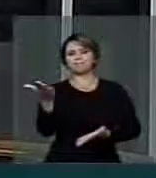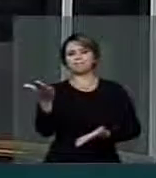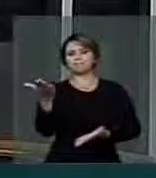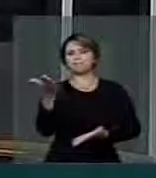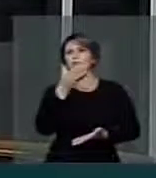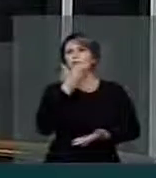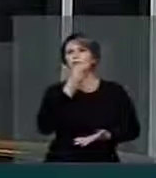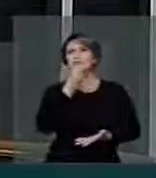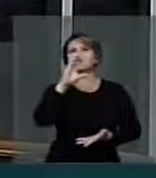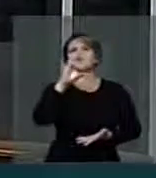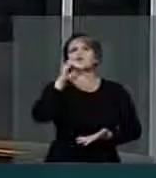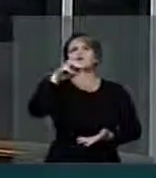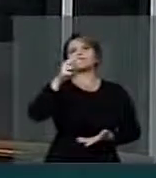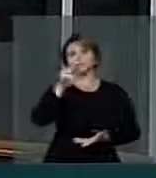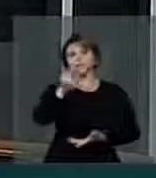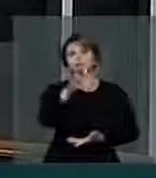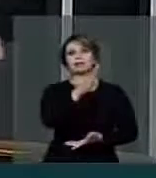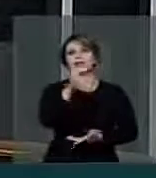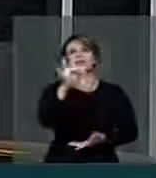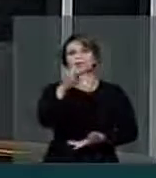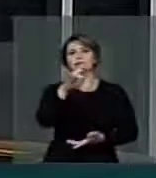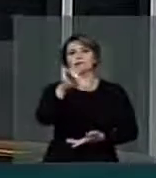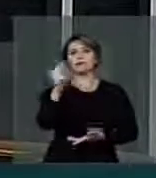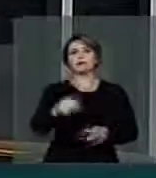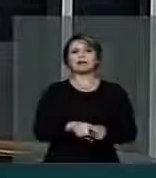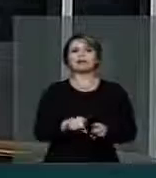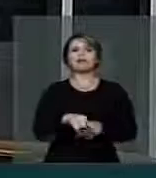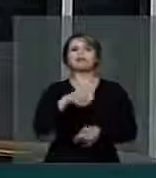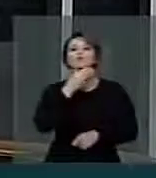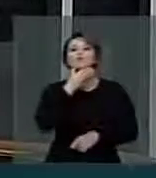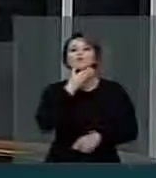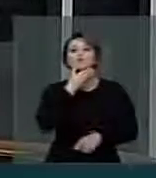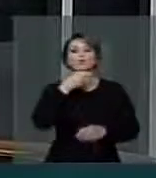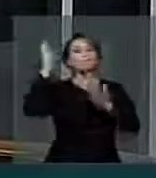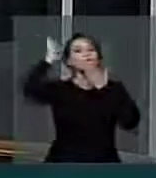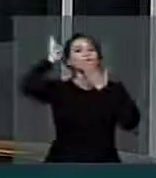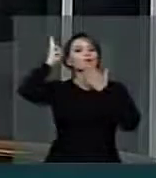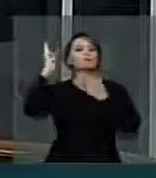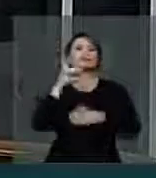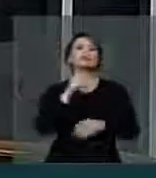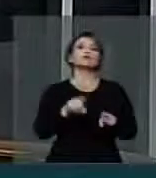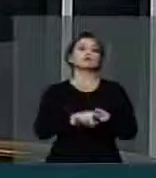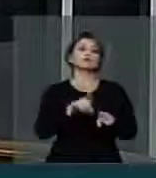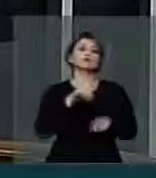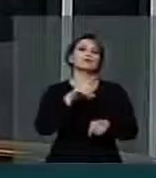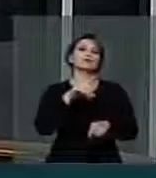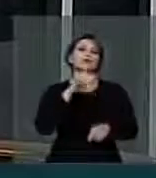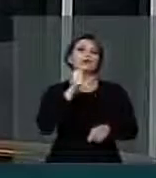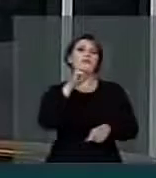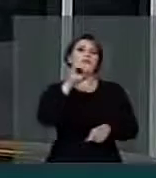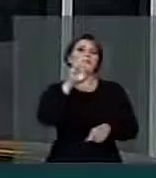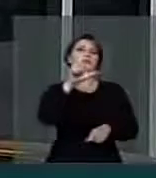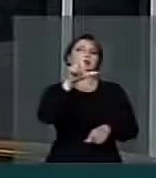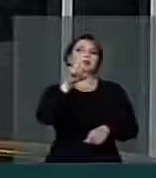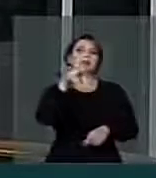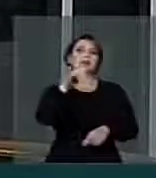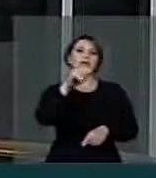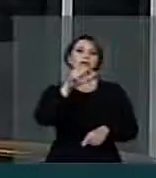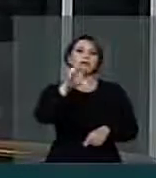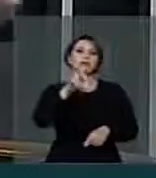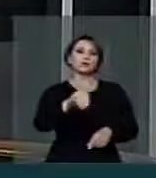Osmar Terra, um indígena de 16 anos, o Adenilson, estava pescando com mais 2